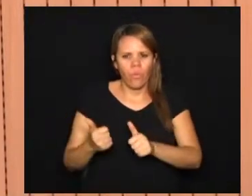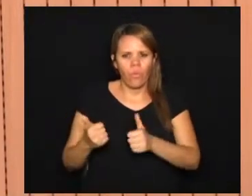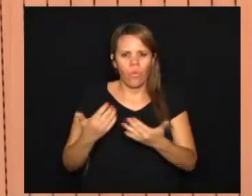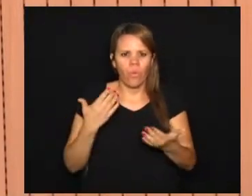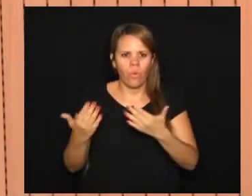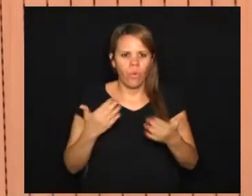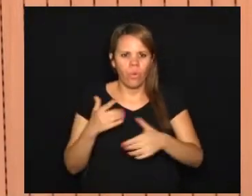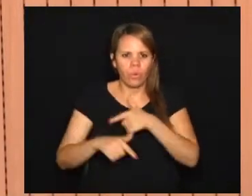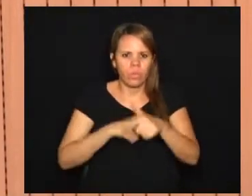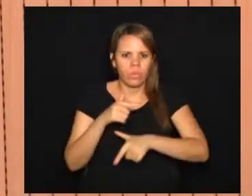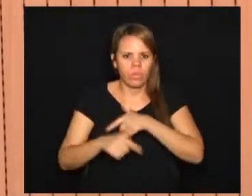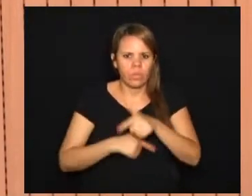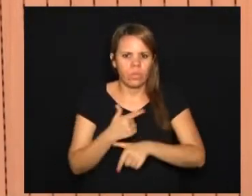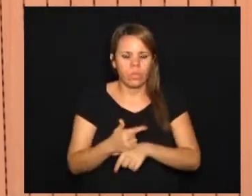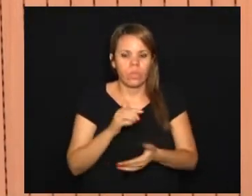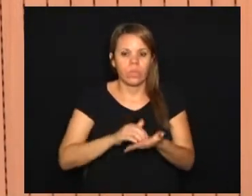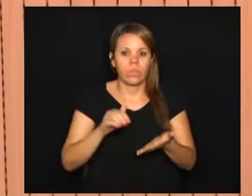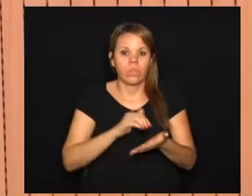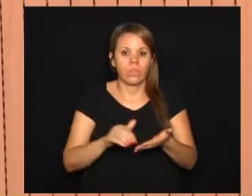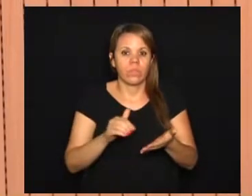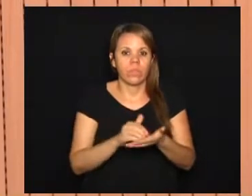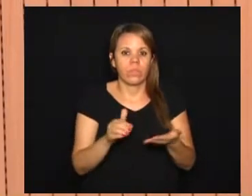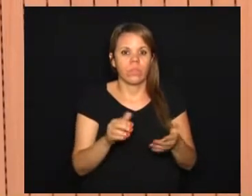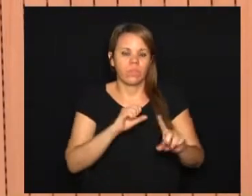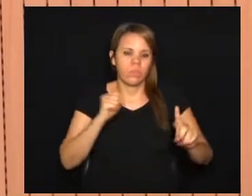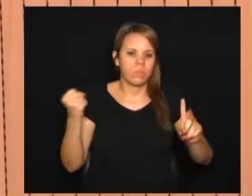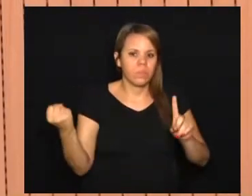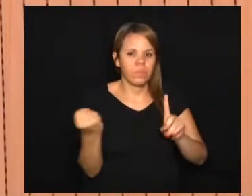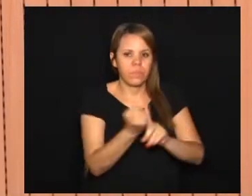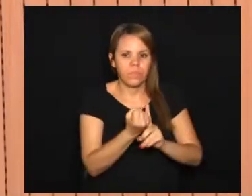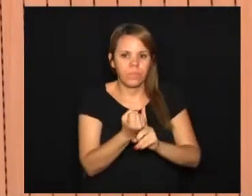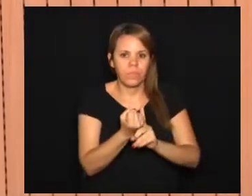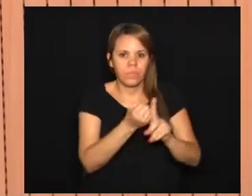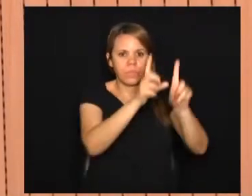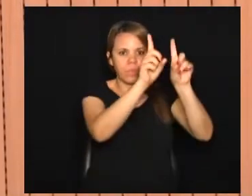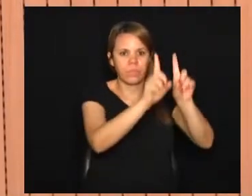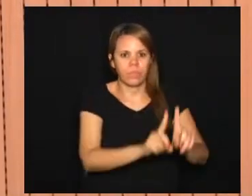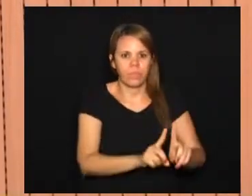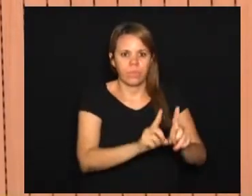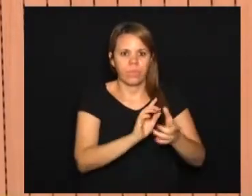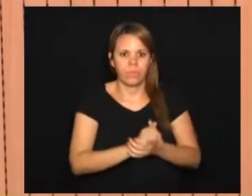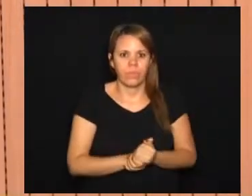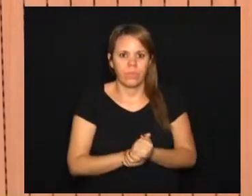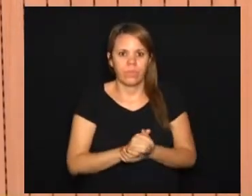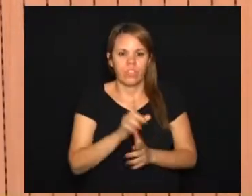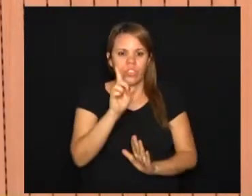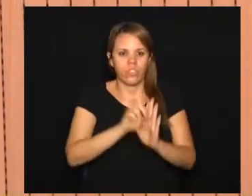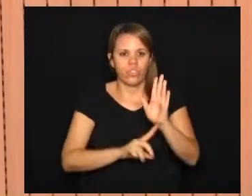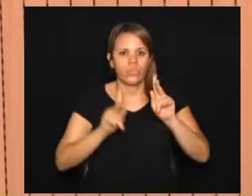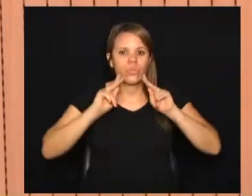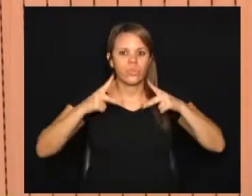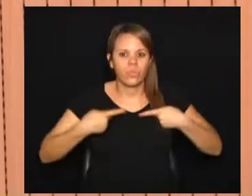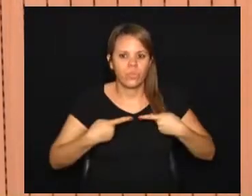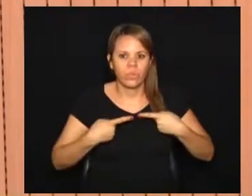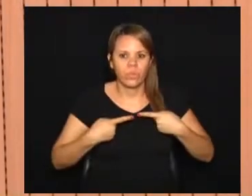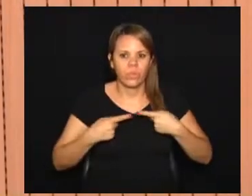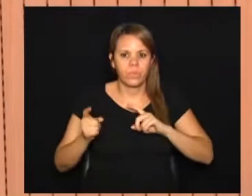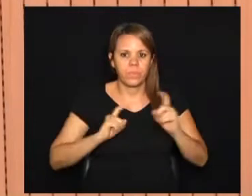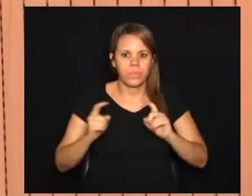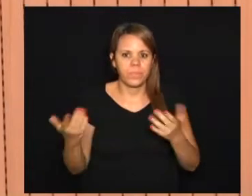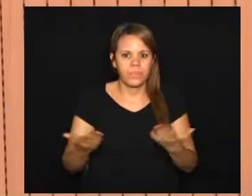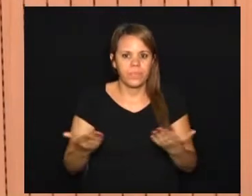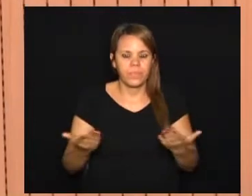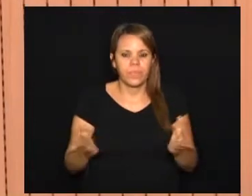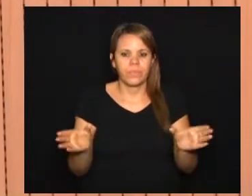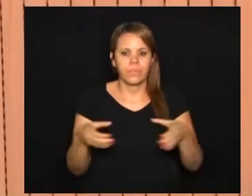das atividades da Secretaria de Assistência Social, da Pessoa com Deficiência e Direitos Humanos. Essa reunião de agora